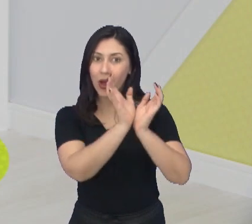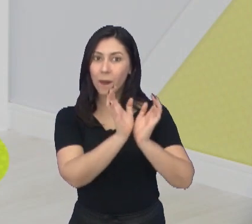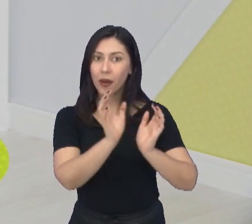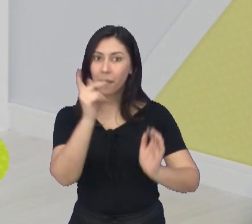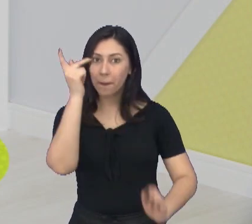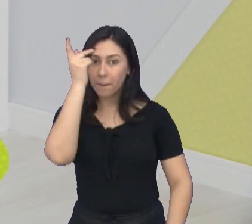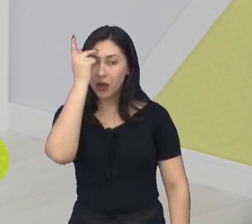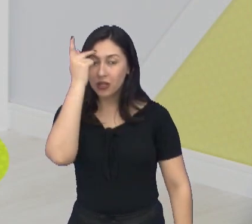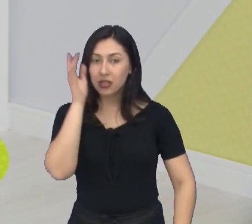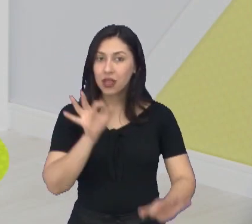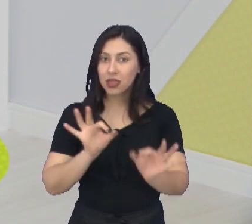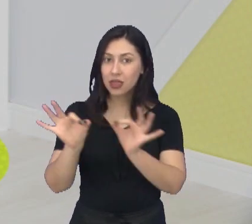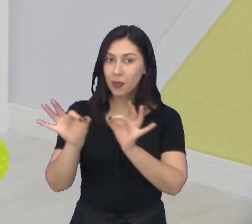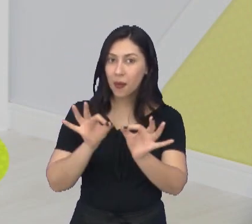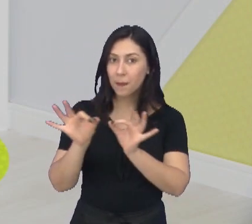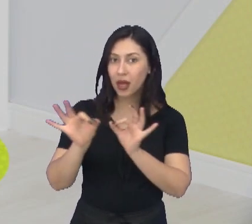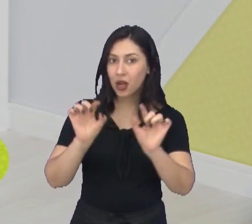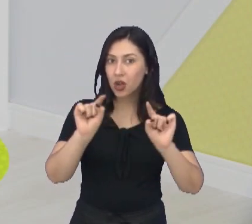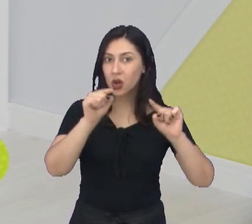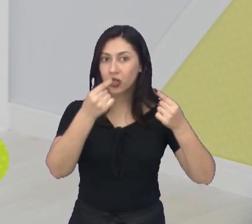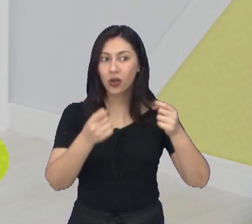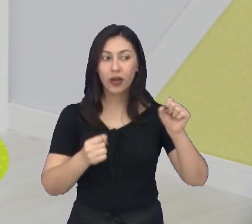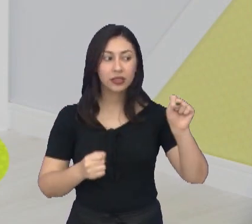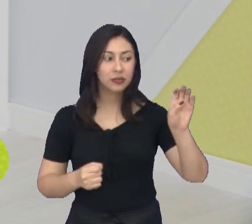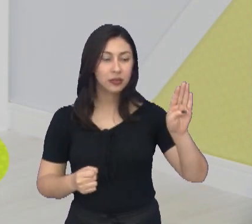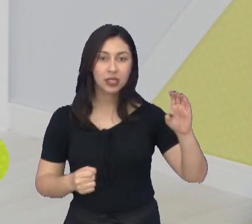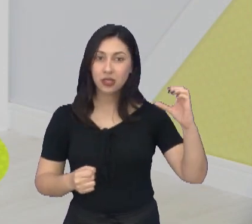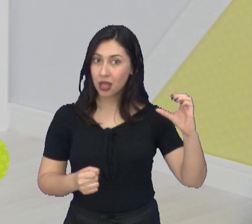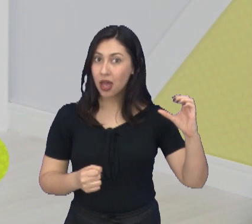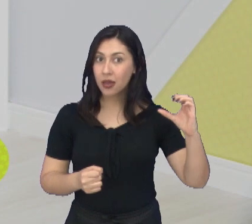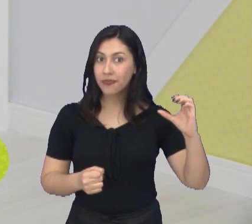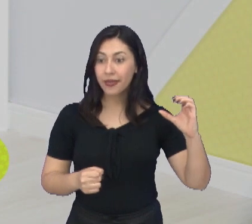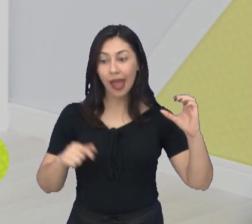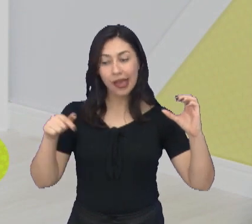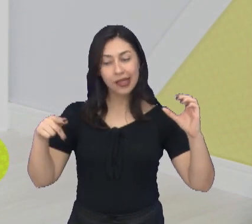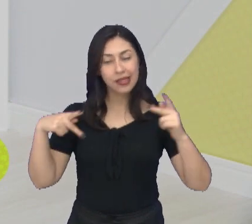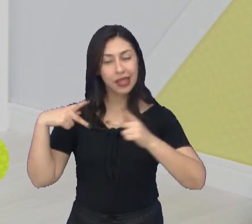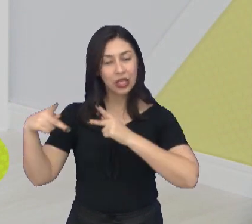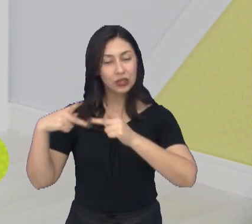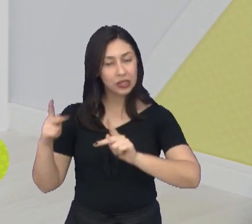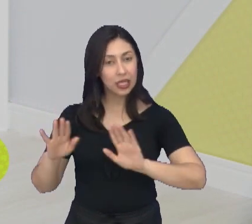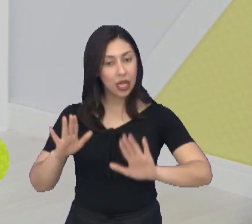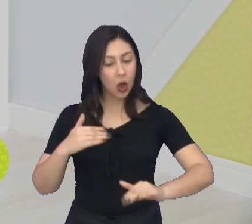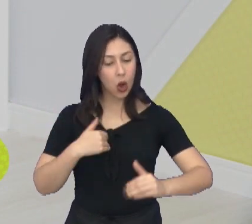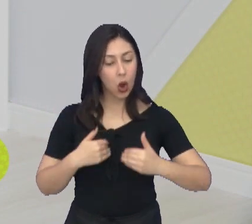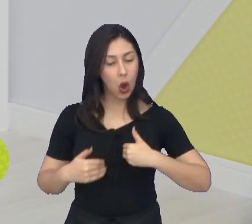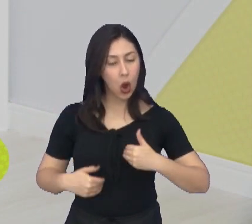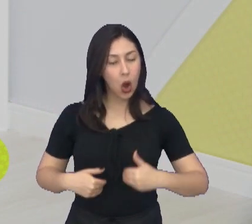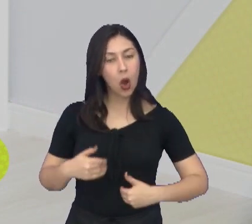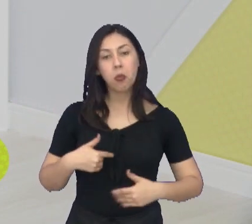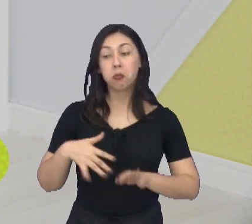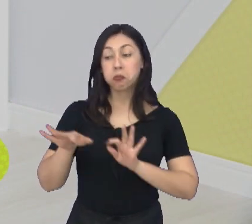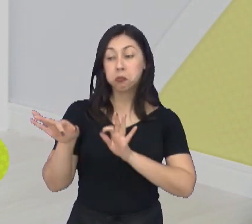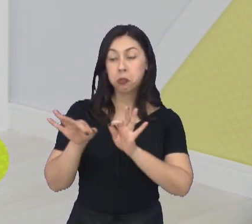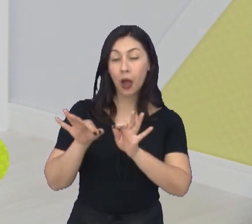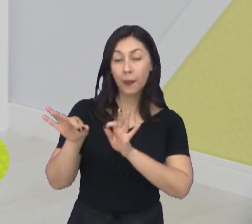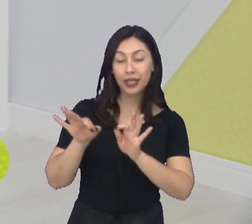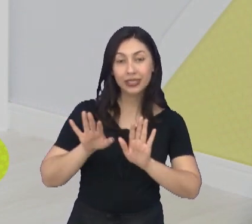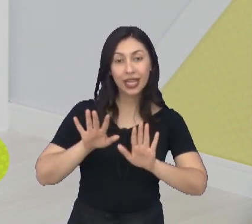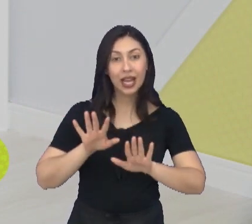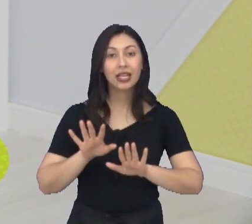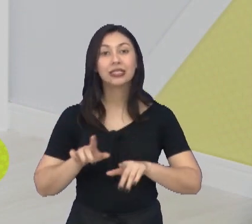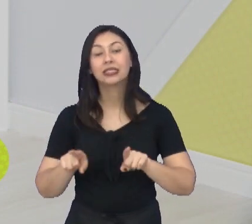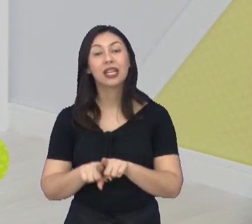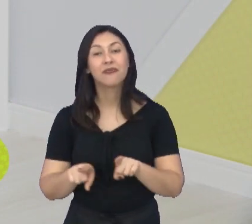São Bernardo no próximo sábado no estádio Martins Pereira. E a parte física está sendo aprimorada. E a atuação do árbitro também